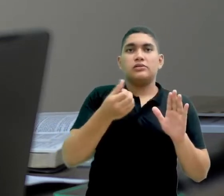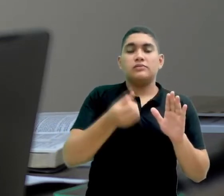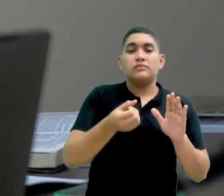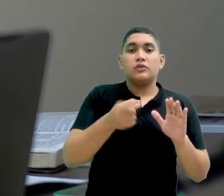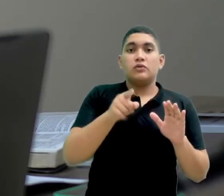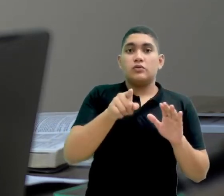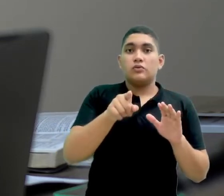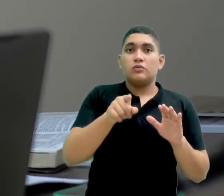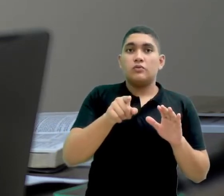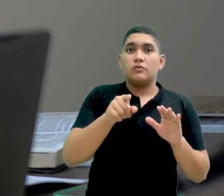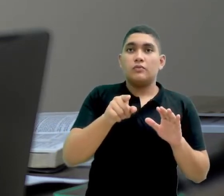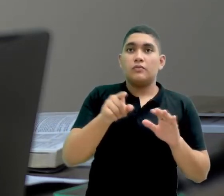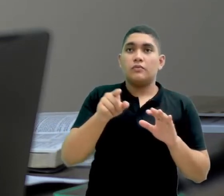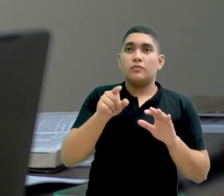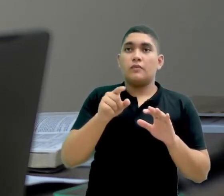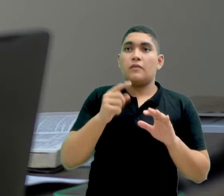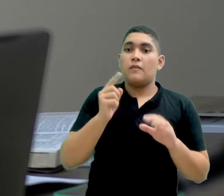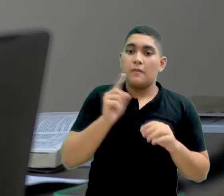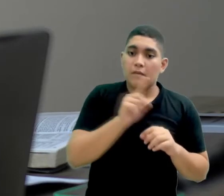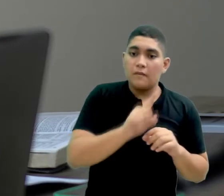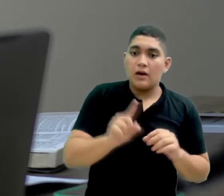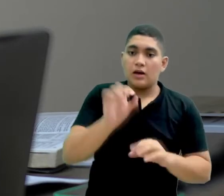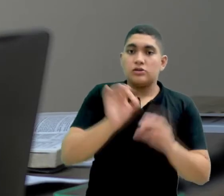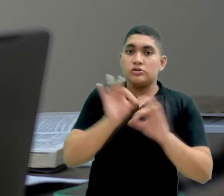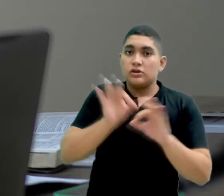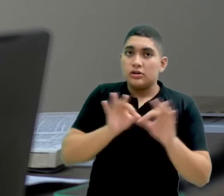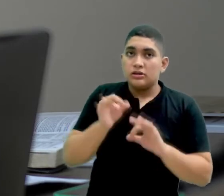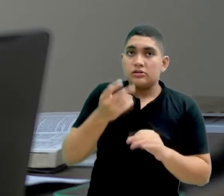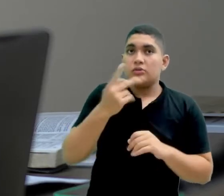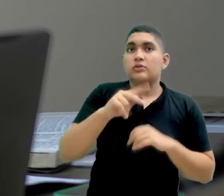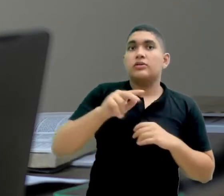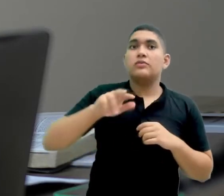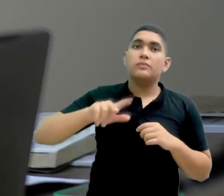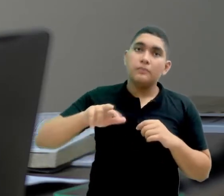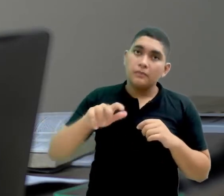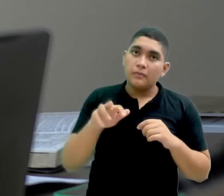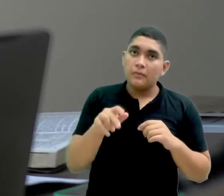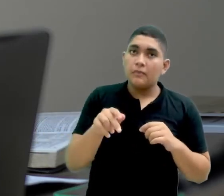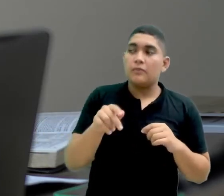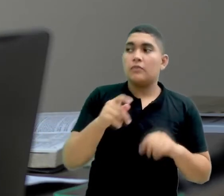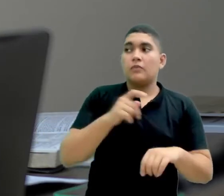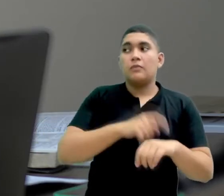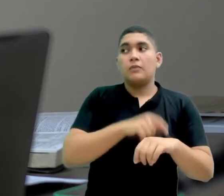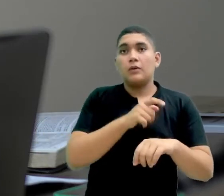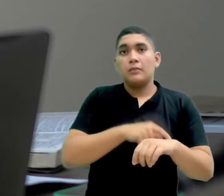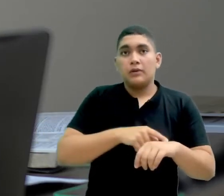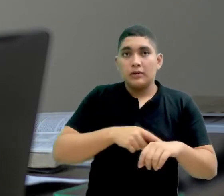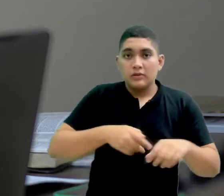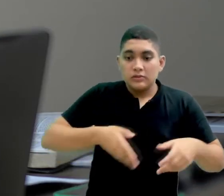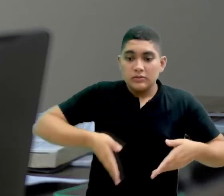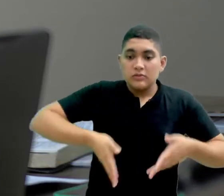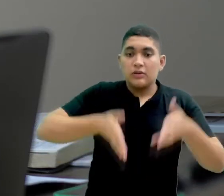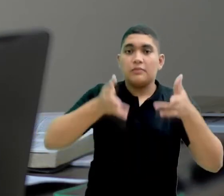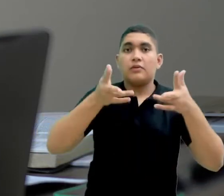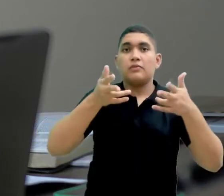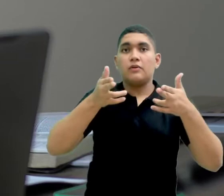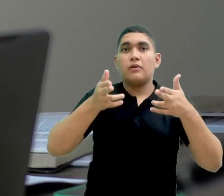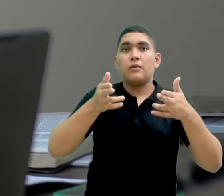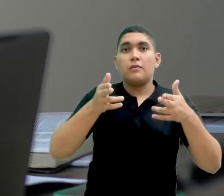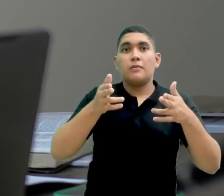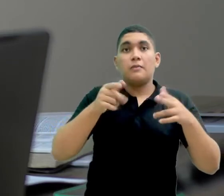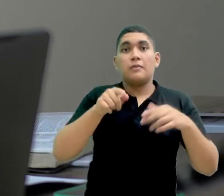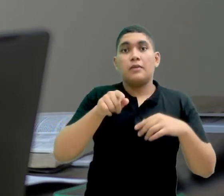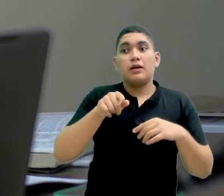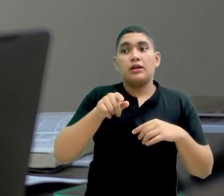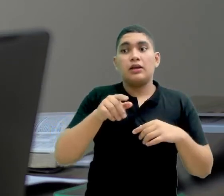depressa com o teu adversário, enquanto estás no caminho com ele, para que não aconteça que o adversário te